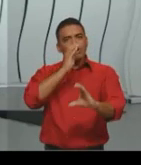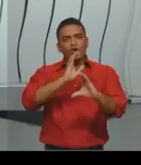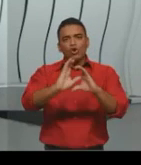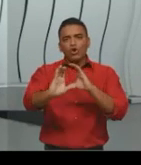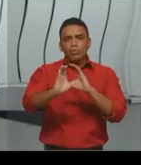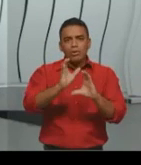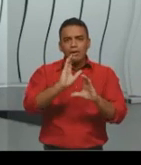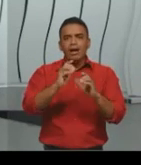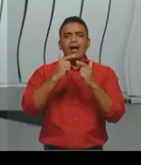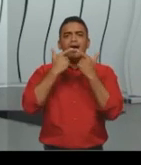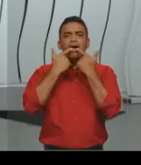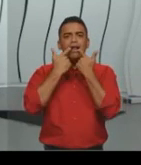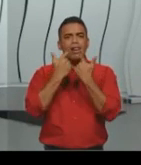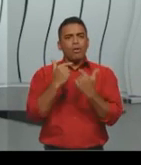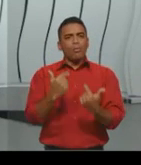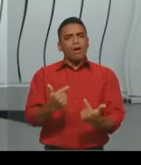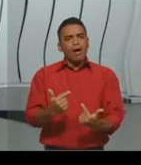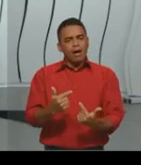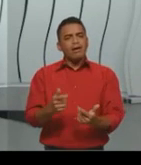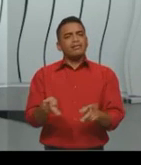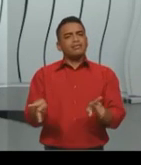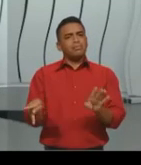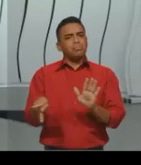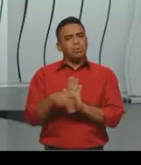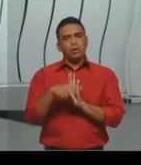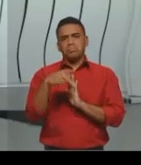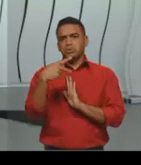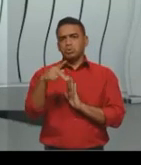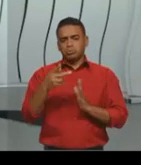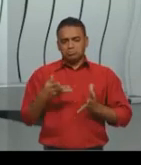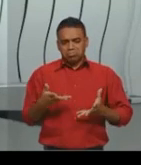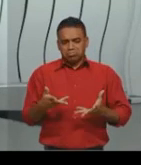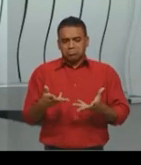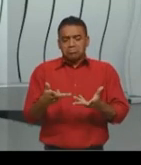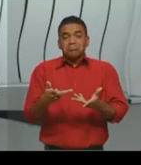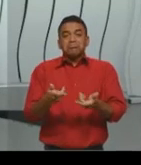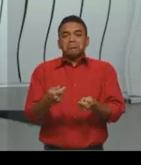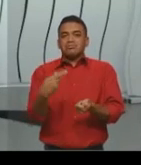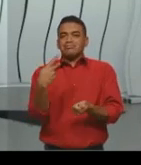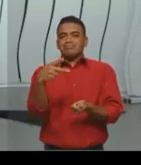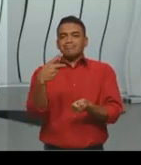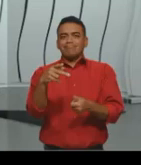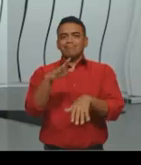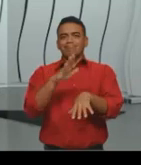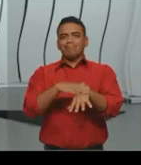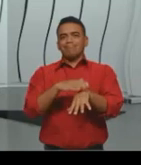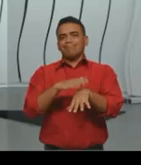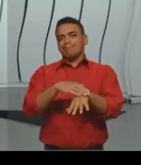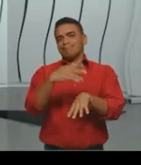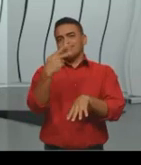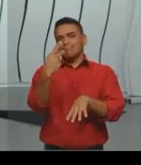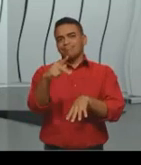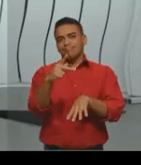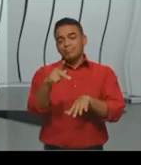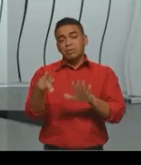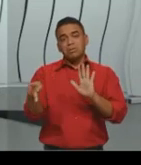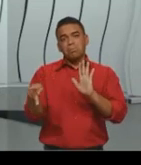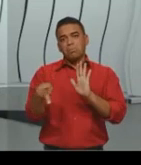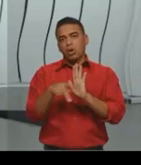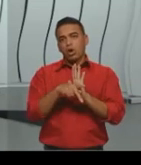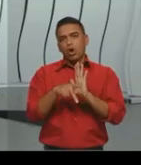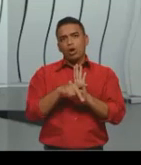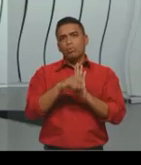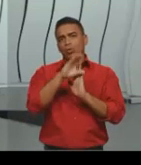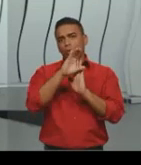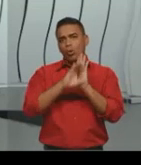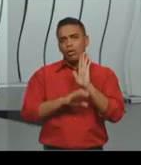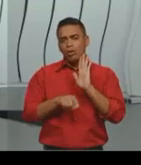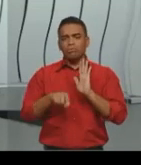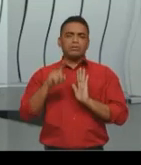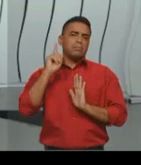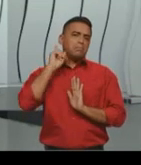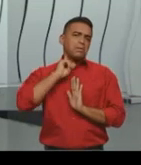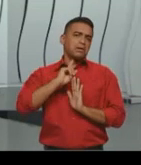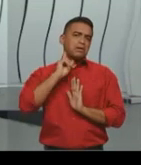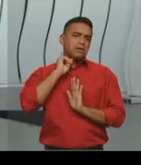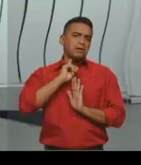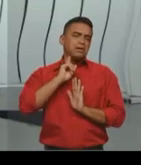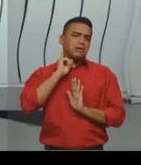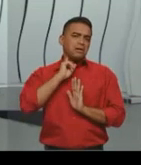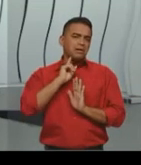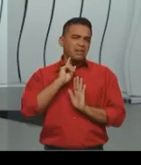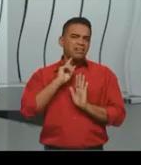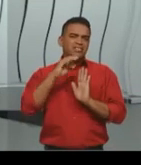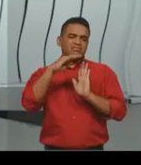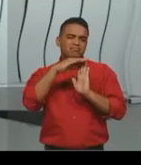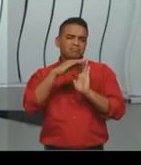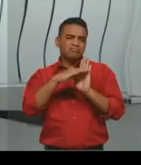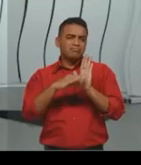é na linguagem a habilidade. Toda habilidade nossa, do rico de referência de Minas, ela é aquela coisa operacionalizada,